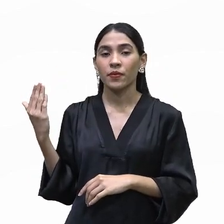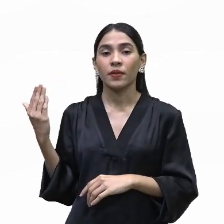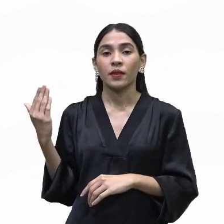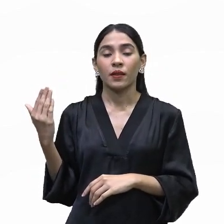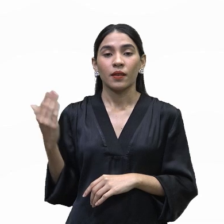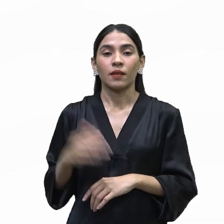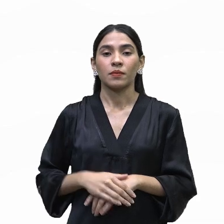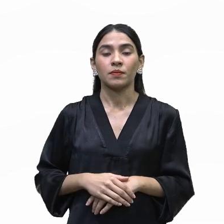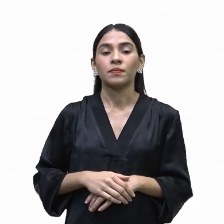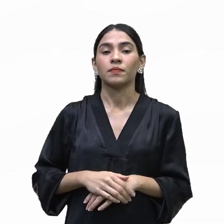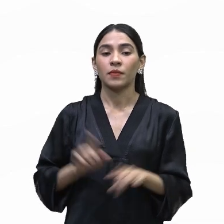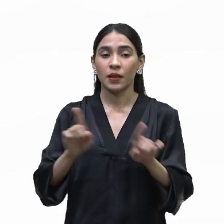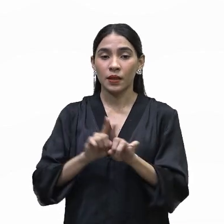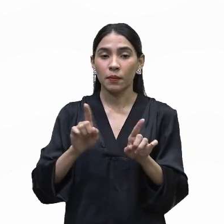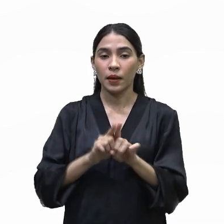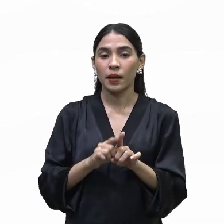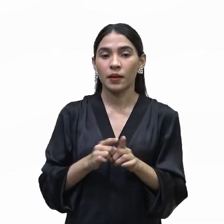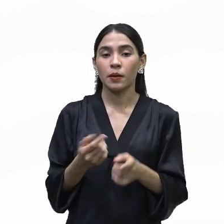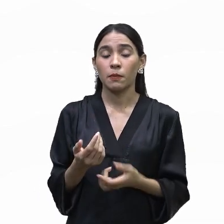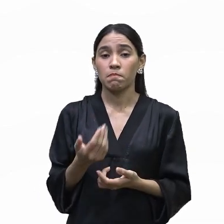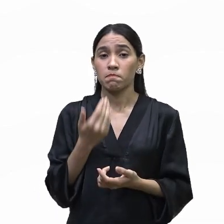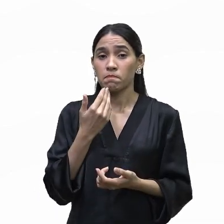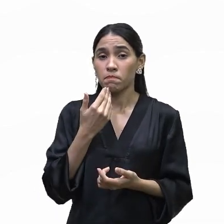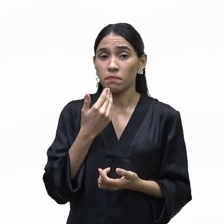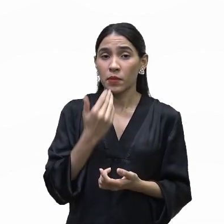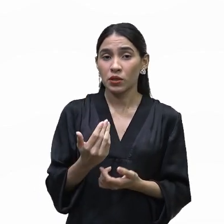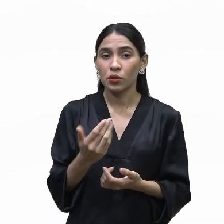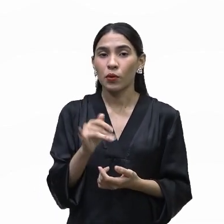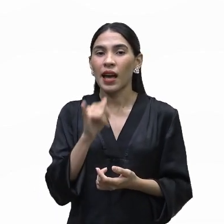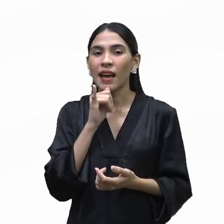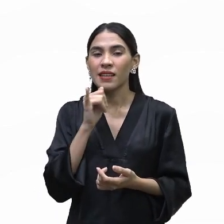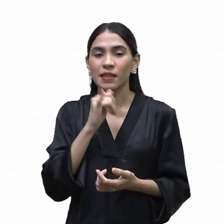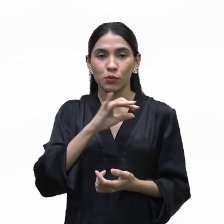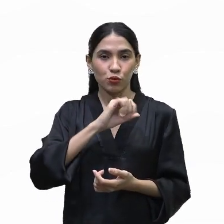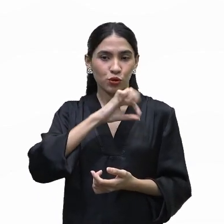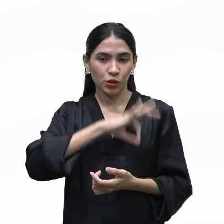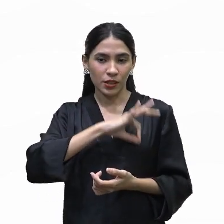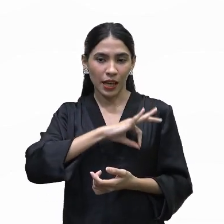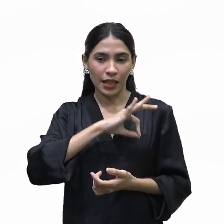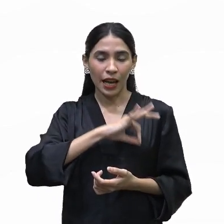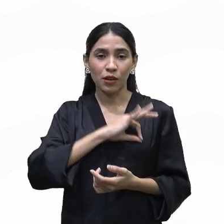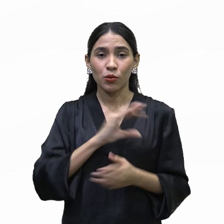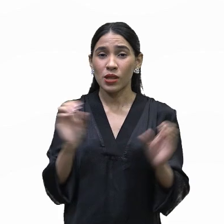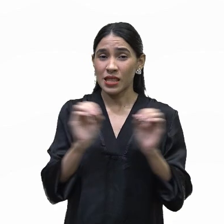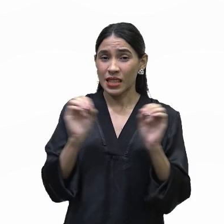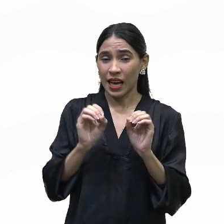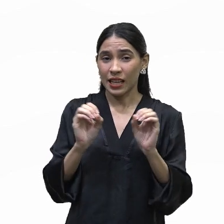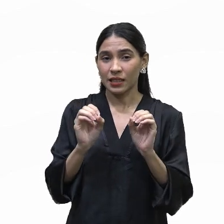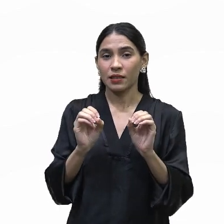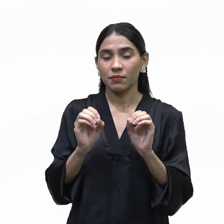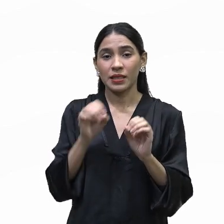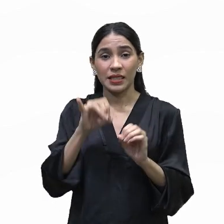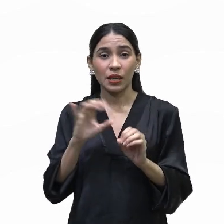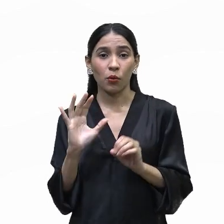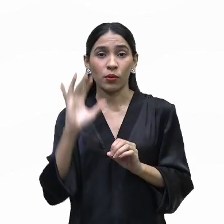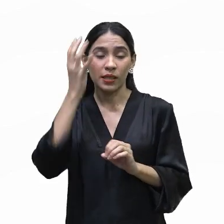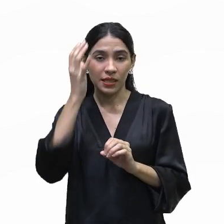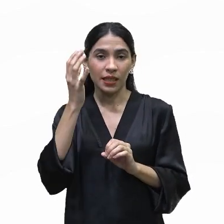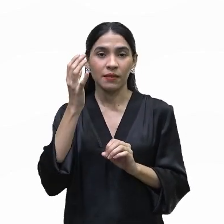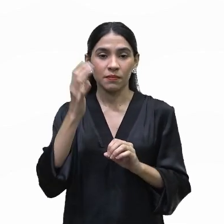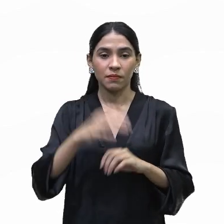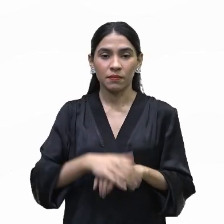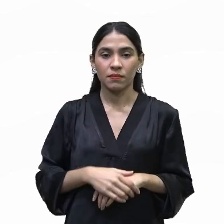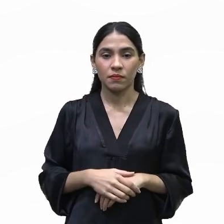é o crédito acionado no momento em que a pessoa acaba com o saldo na conta corrente. Quando isso acontece,